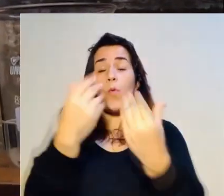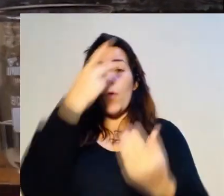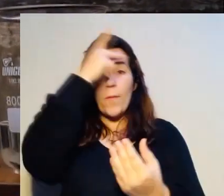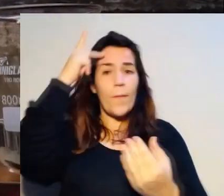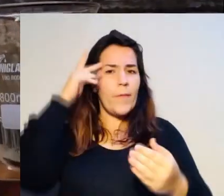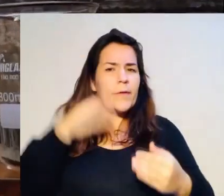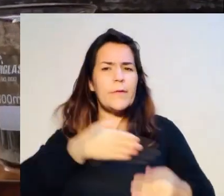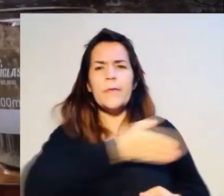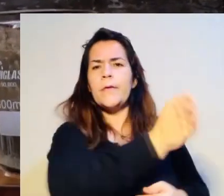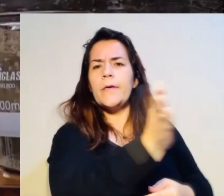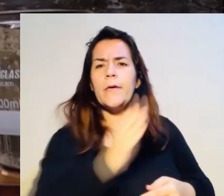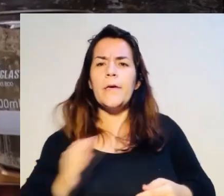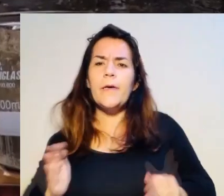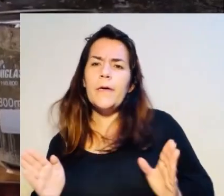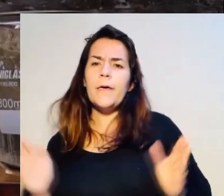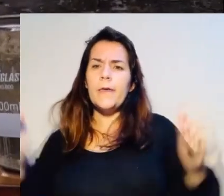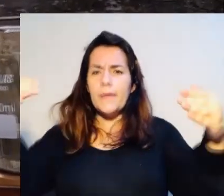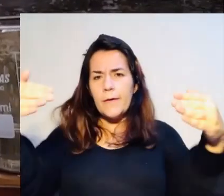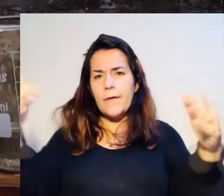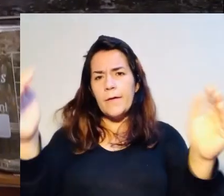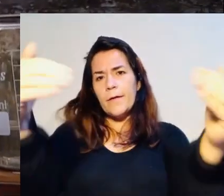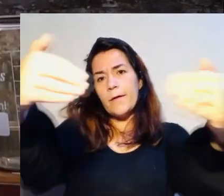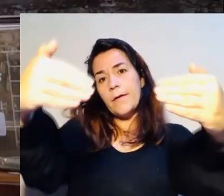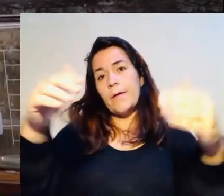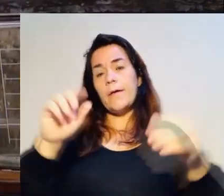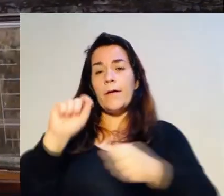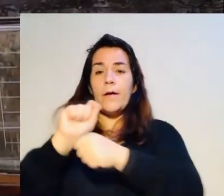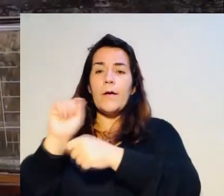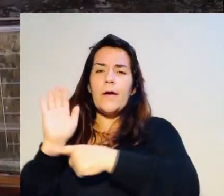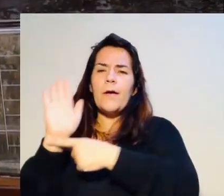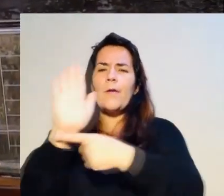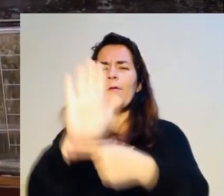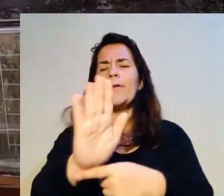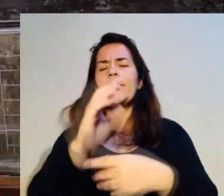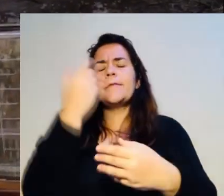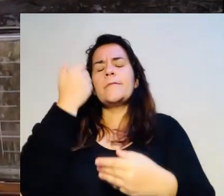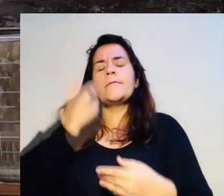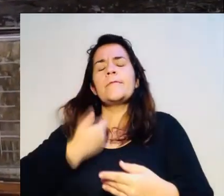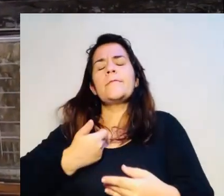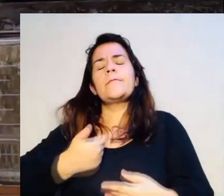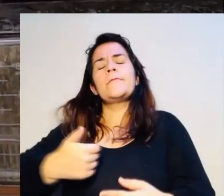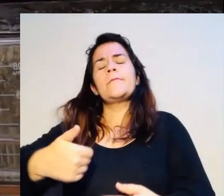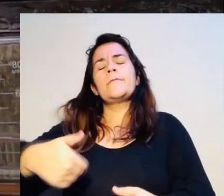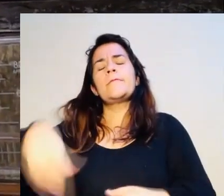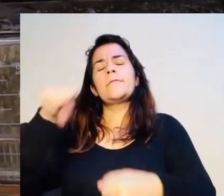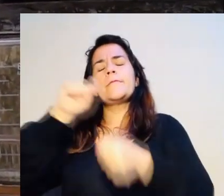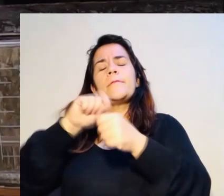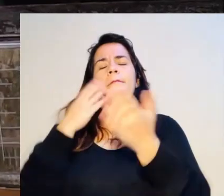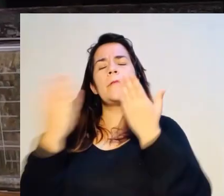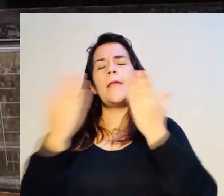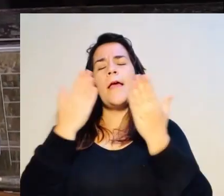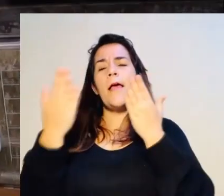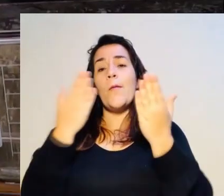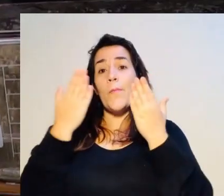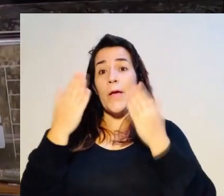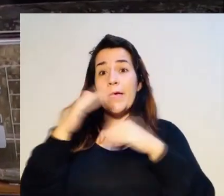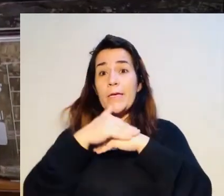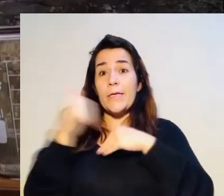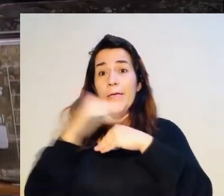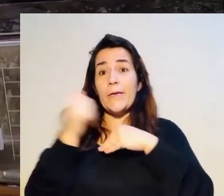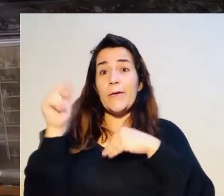comunidade, para uma periferia, para uma quebrada, um acalanto. Ali você encontra